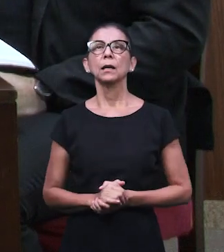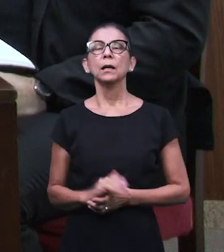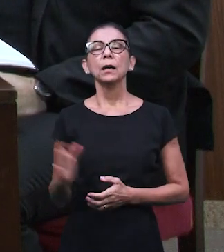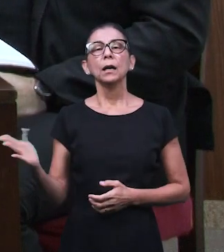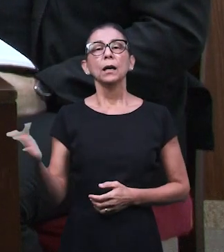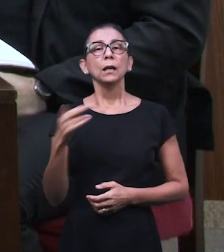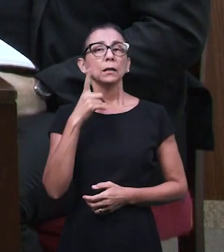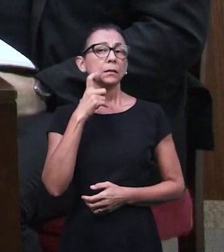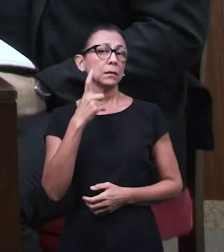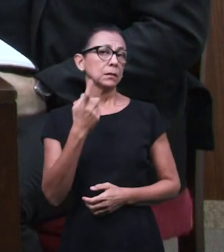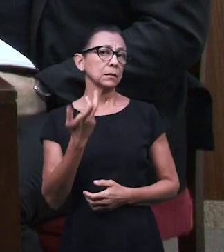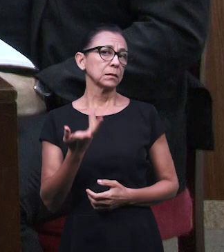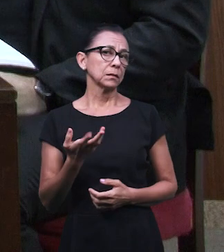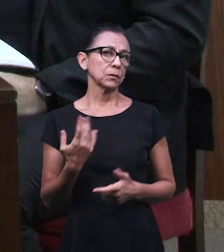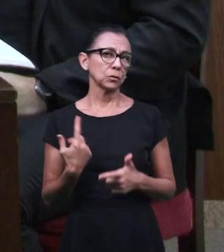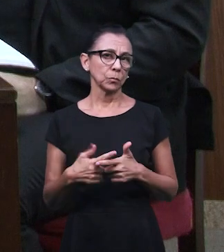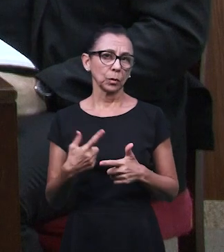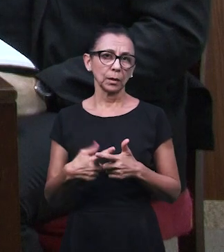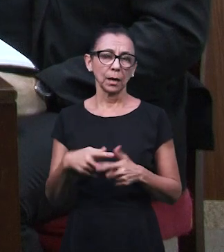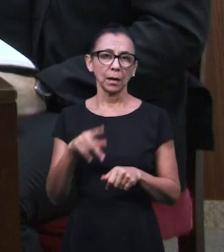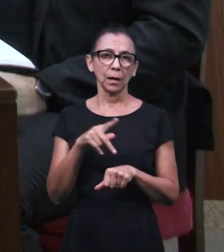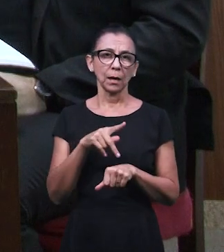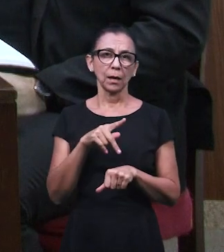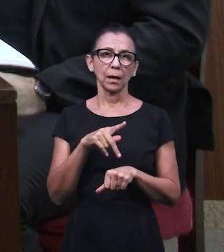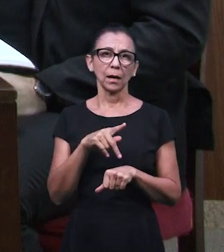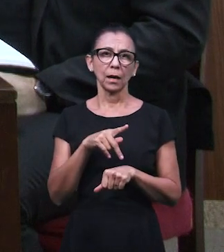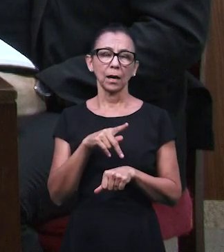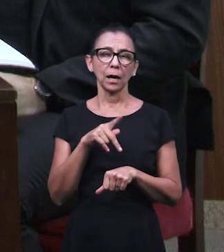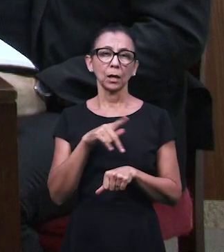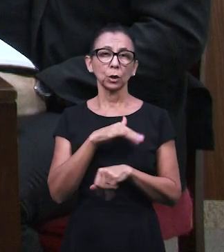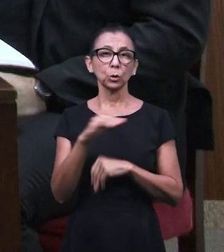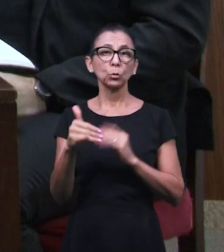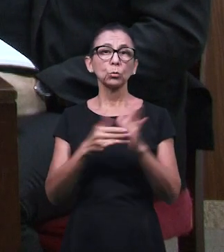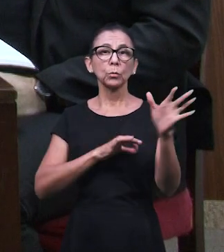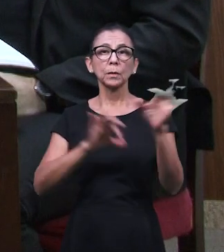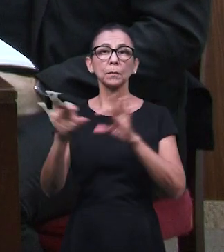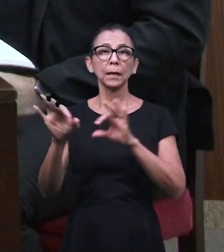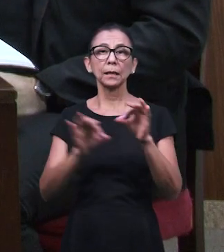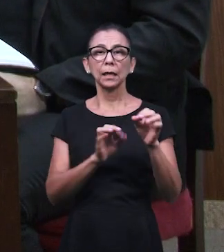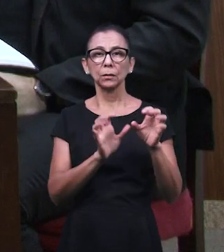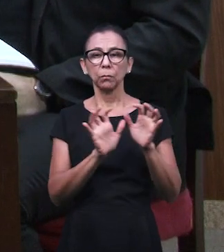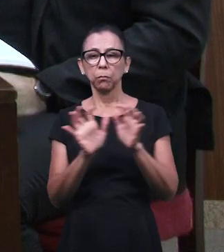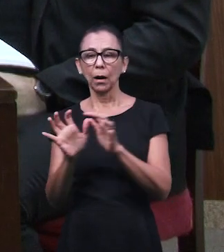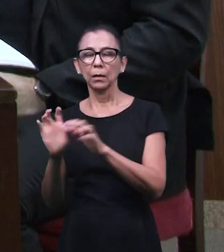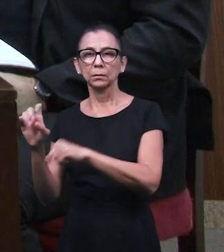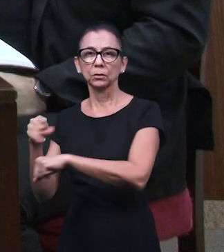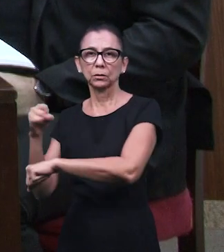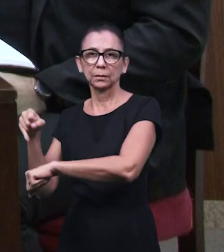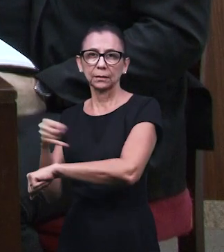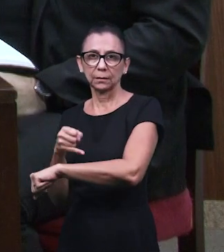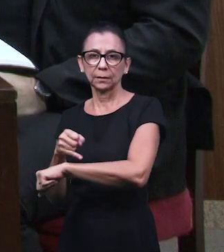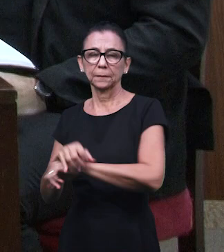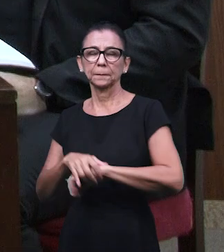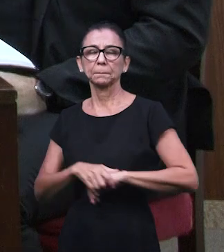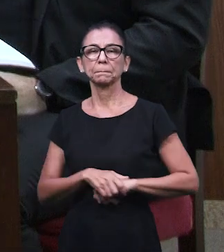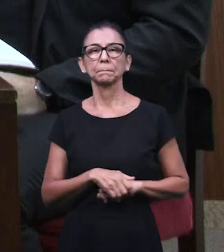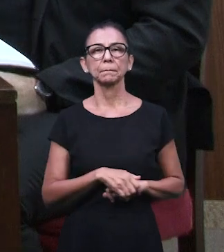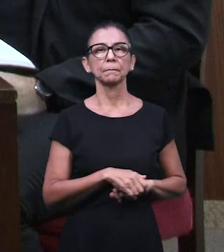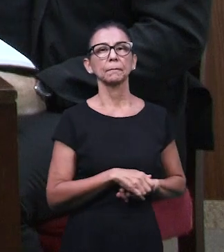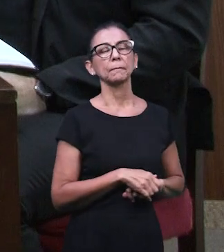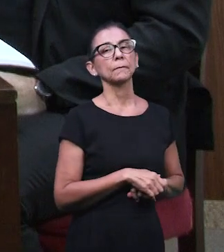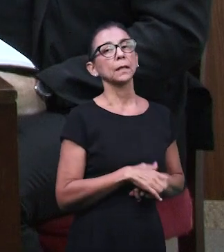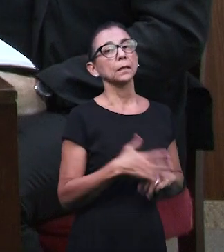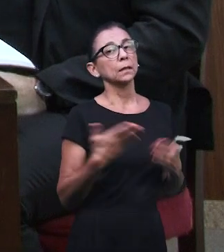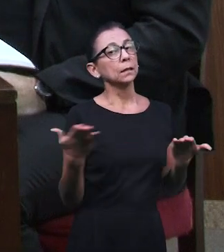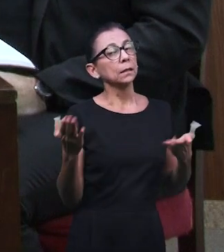lá em Jerusalém já preparadas. A obra que o Senhor tem para nós é uma obra que já está preparada na